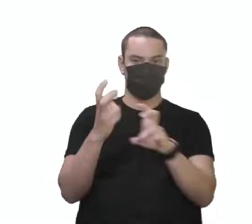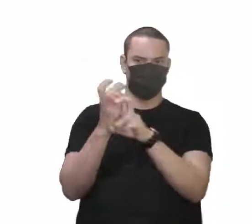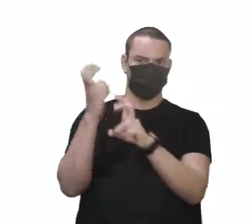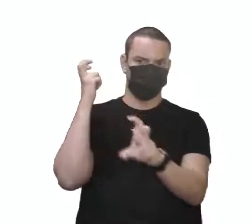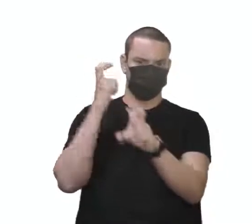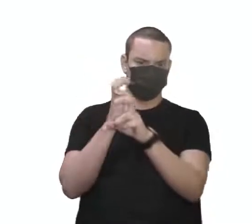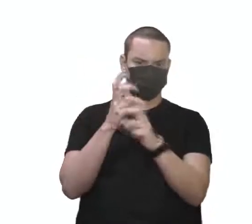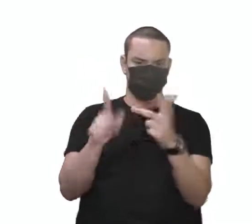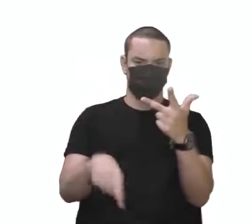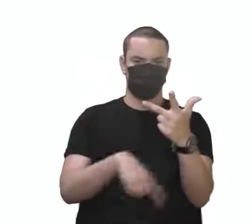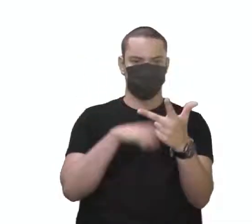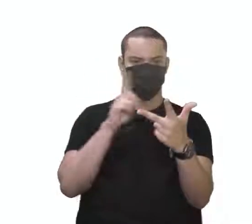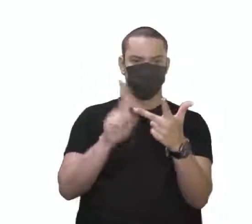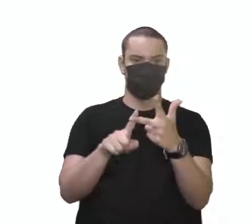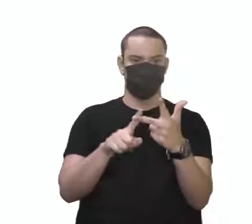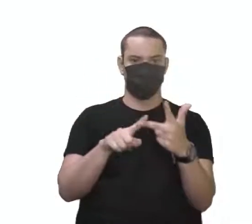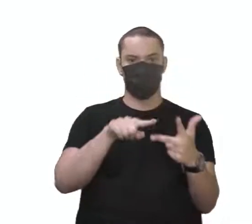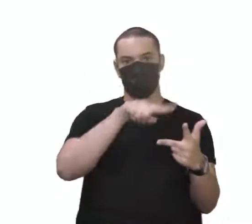engenharia,